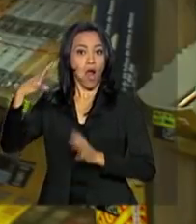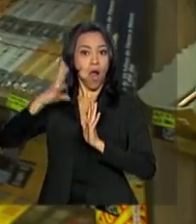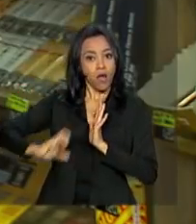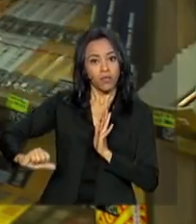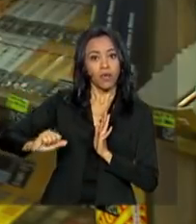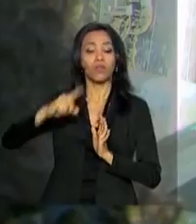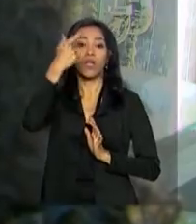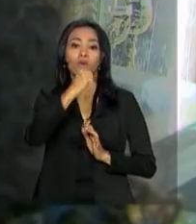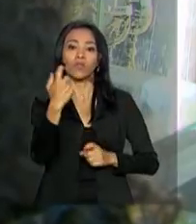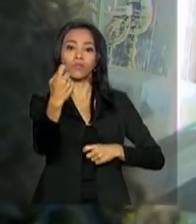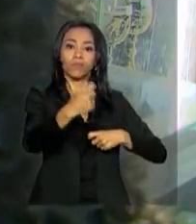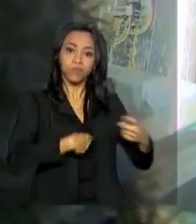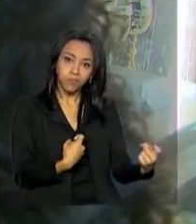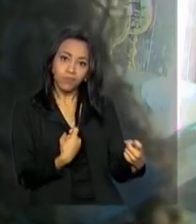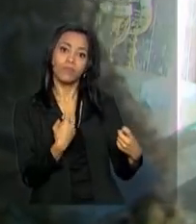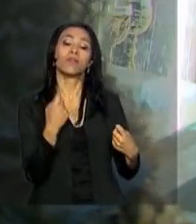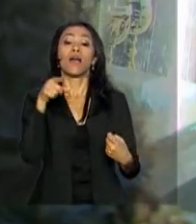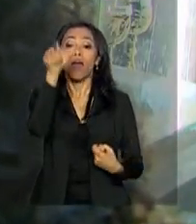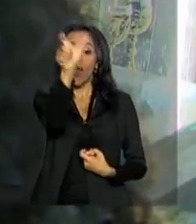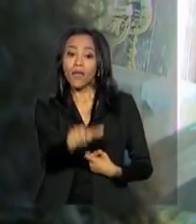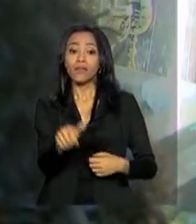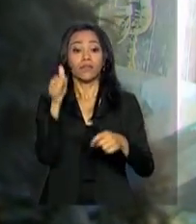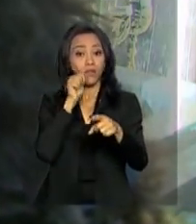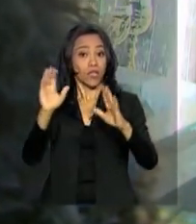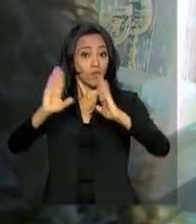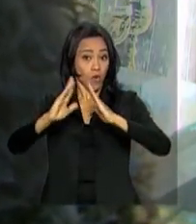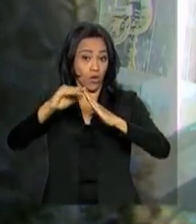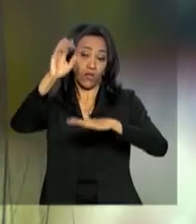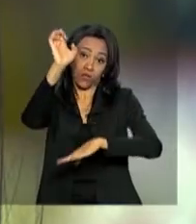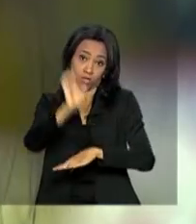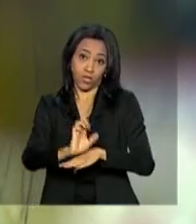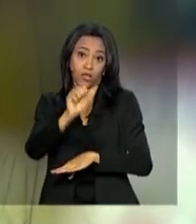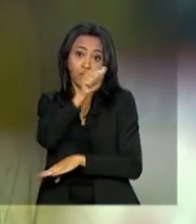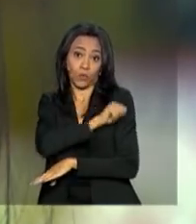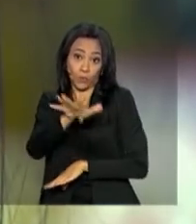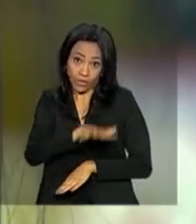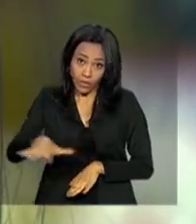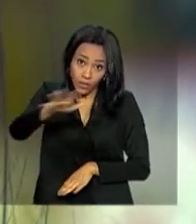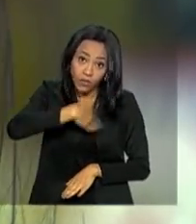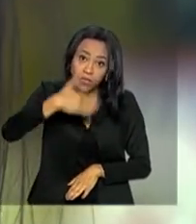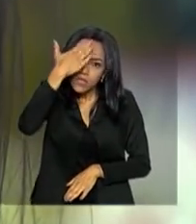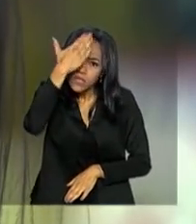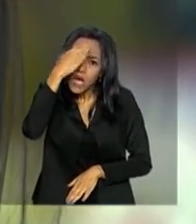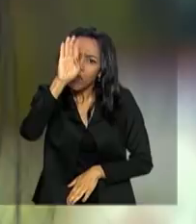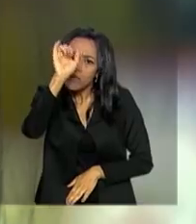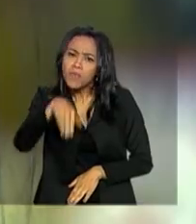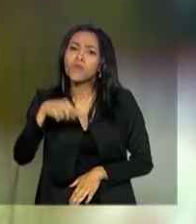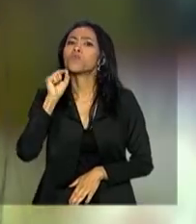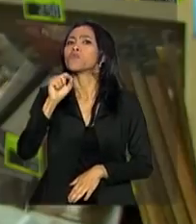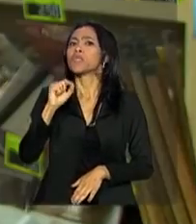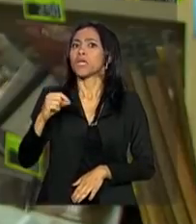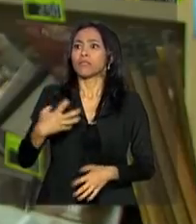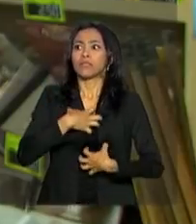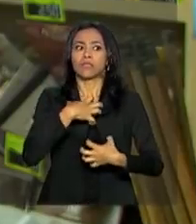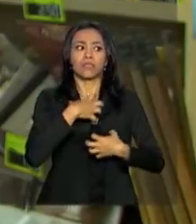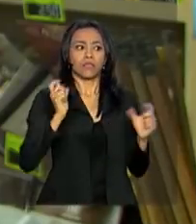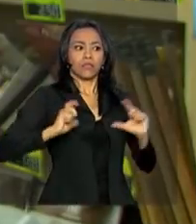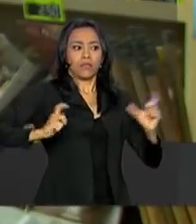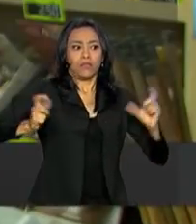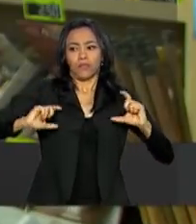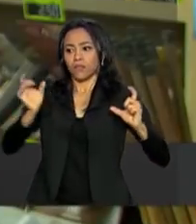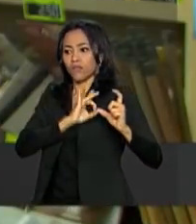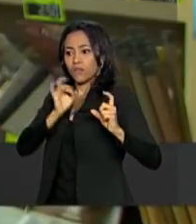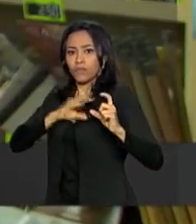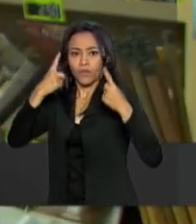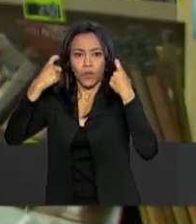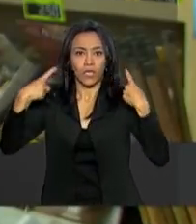de estupro. A moradora de Madureira, na zona norte do Rio de Janeiro, sabe bem como é conviver com a violência. Fica com medo de ir na